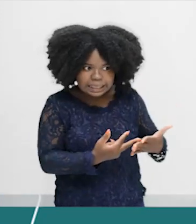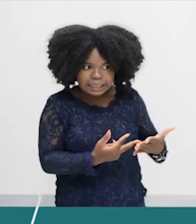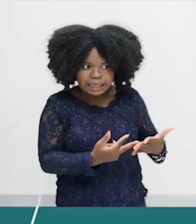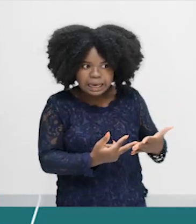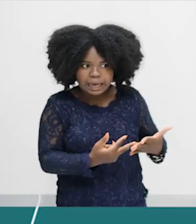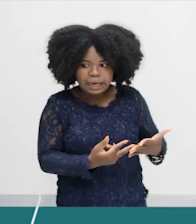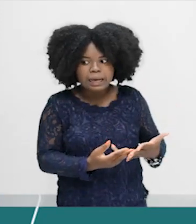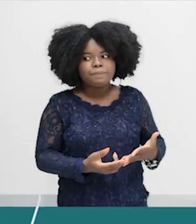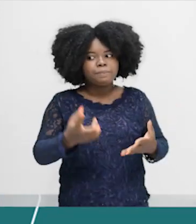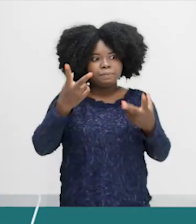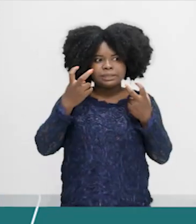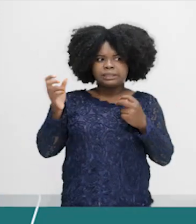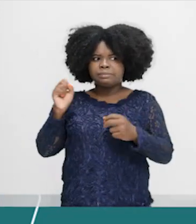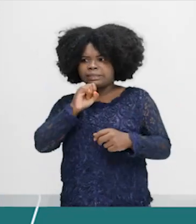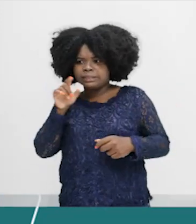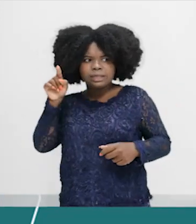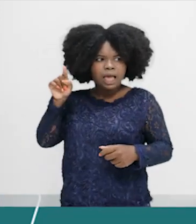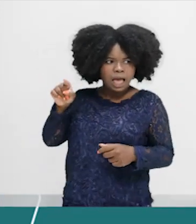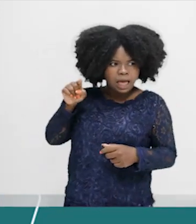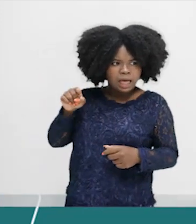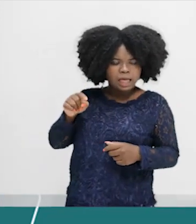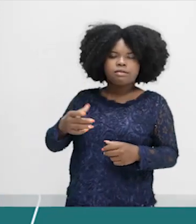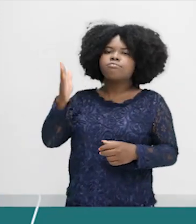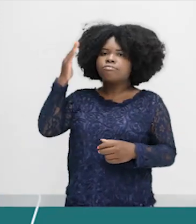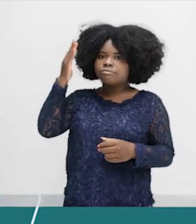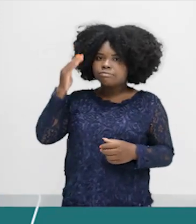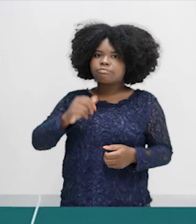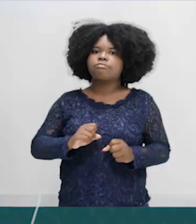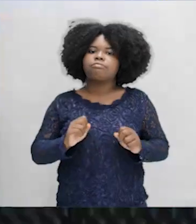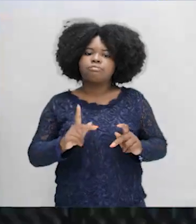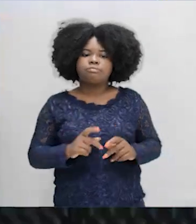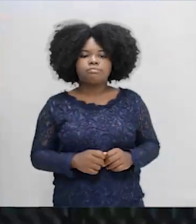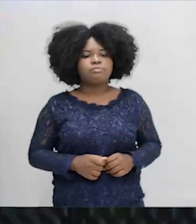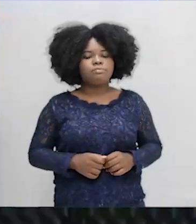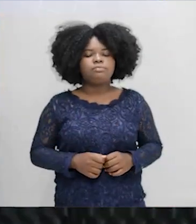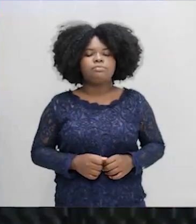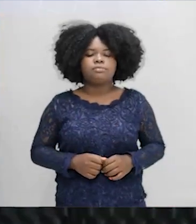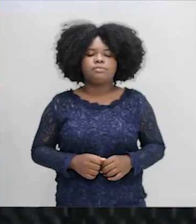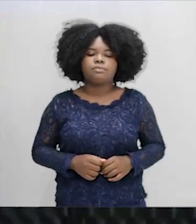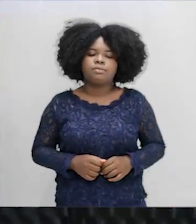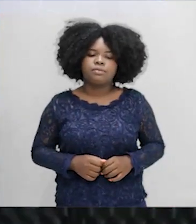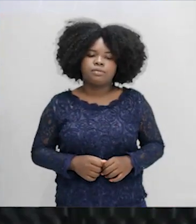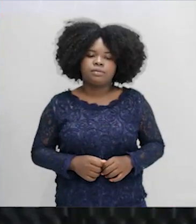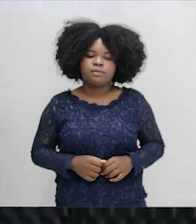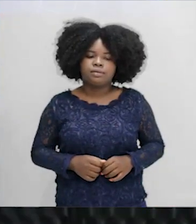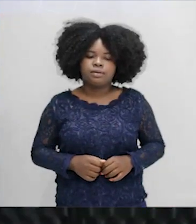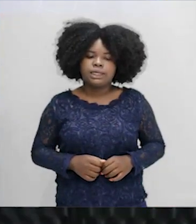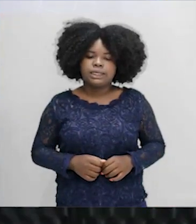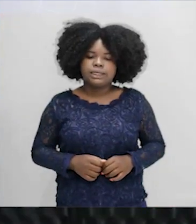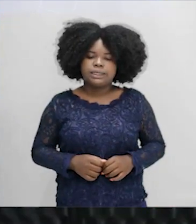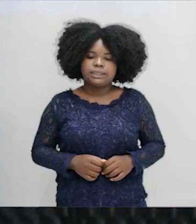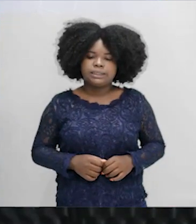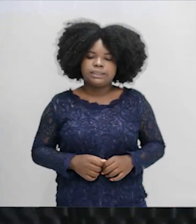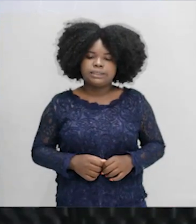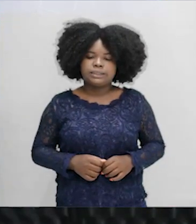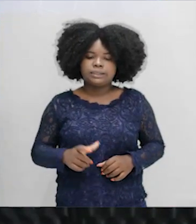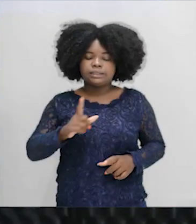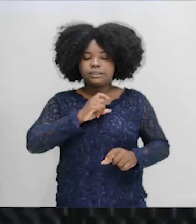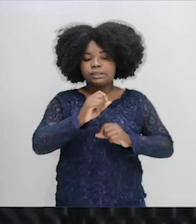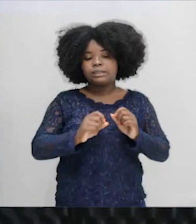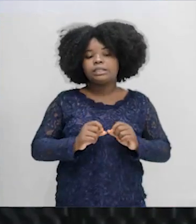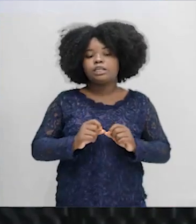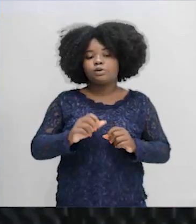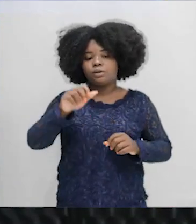ele é encantador justamente por causa dessa situação, do visual, né? E você tem os quadrinhos